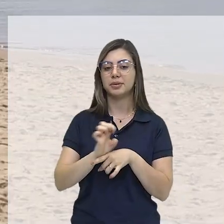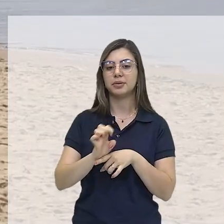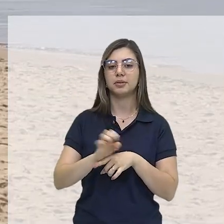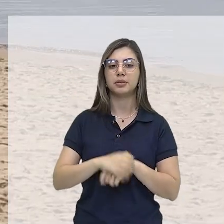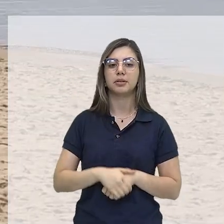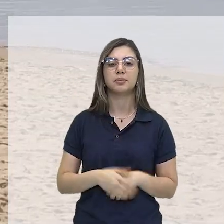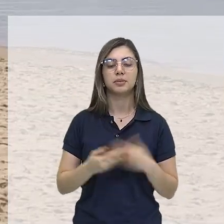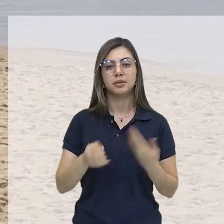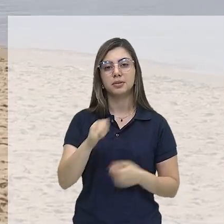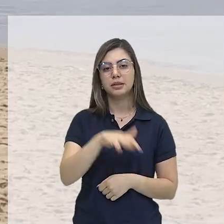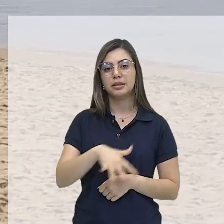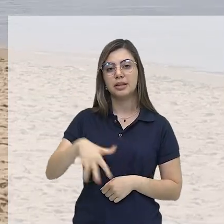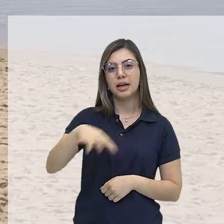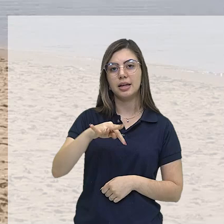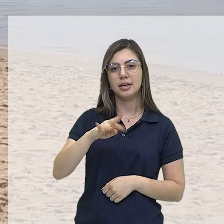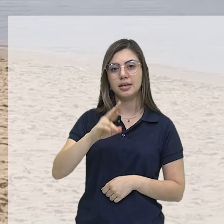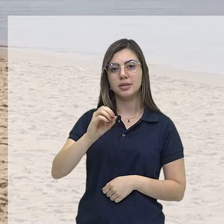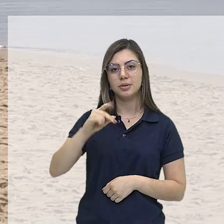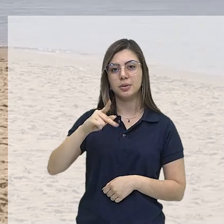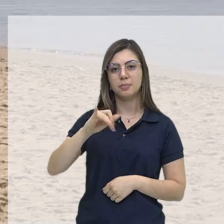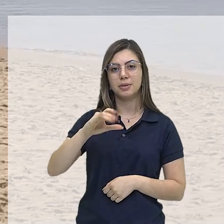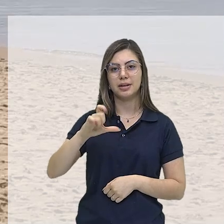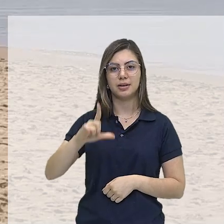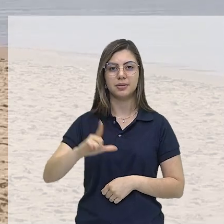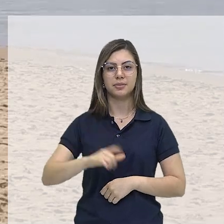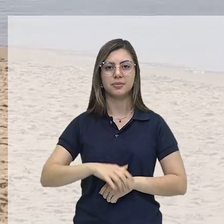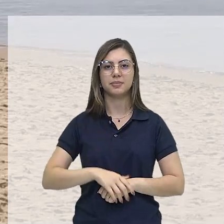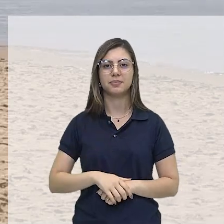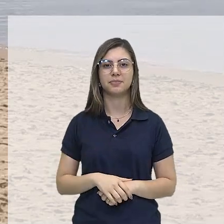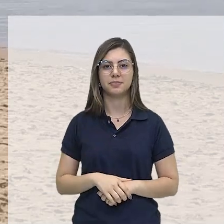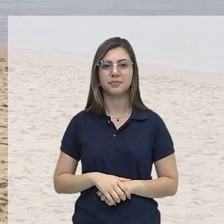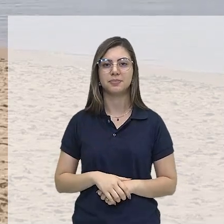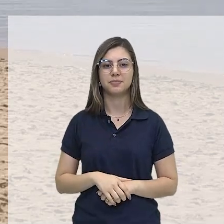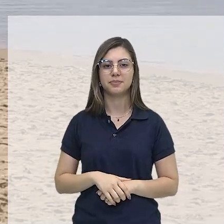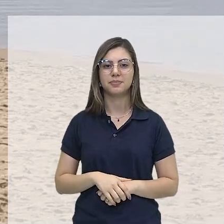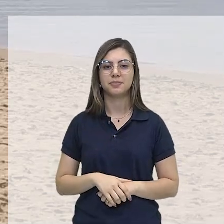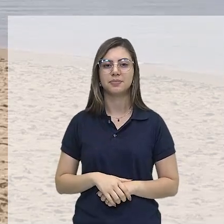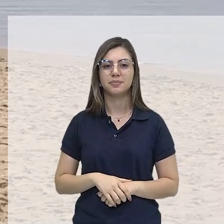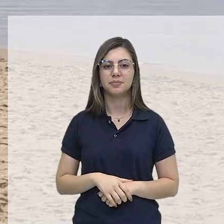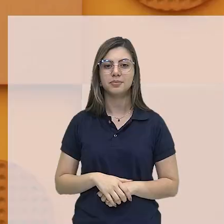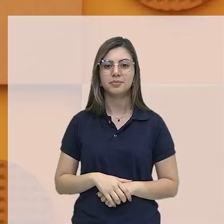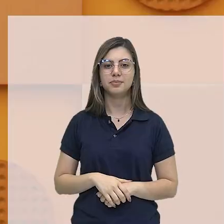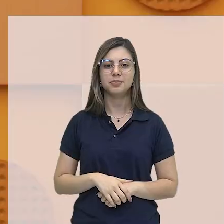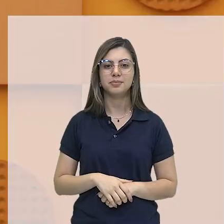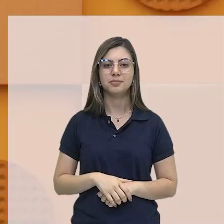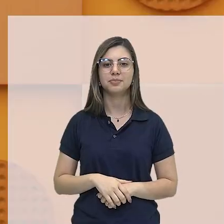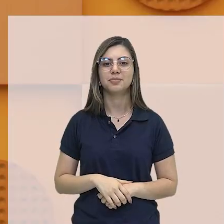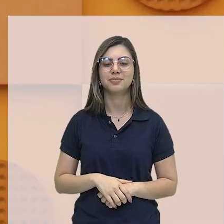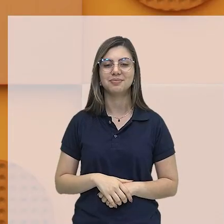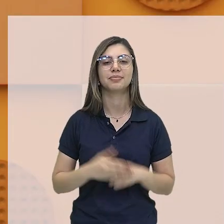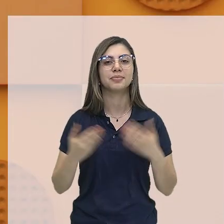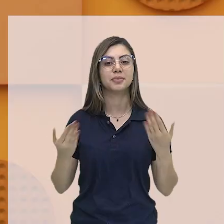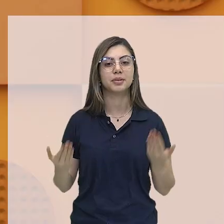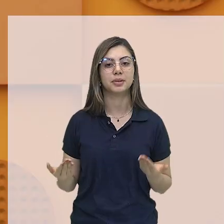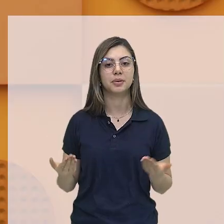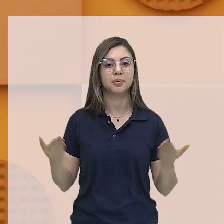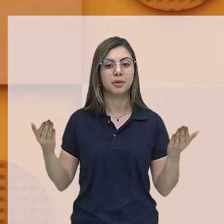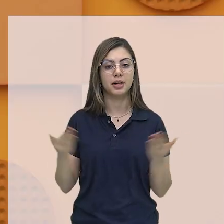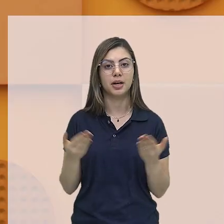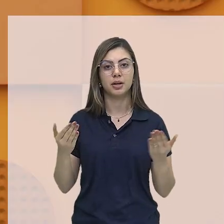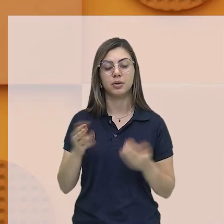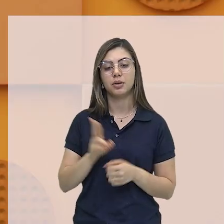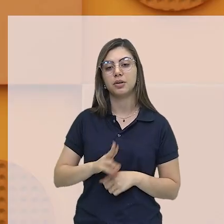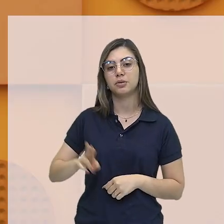do clima equatorial, na zona térmica tropical da Terra. Bem,